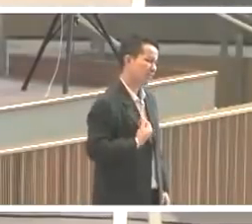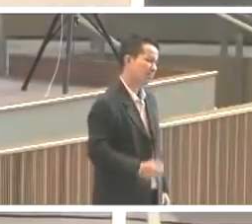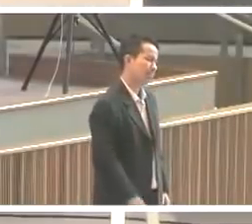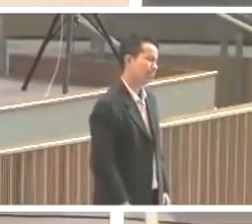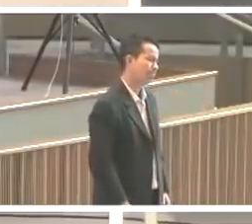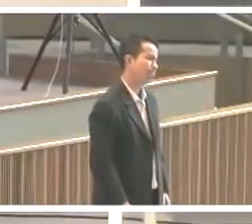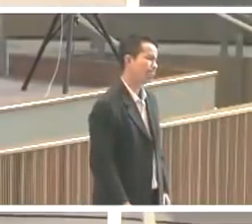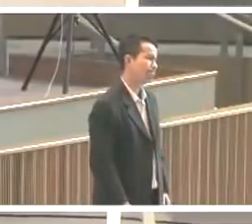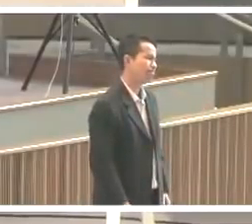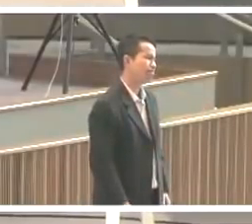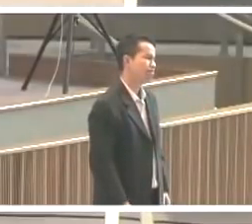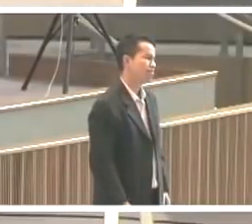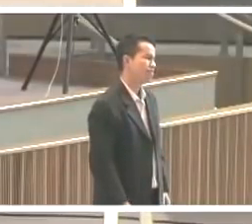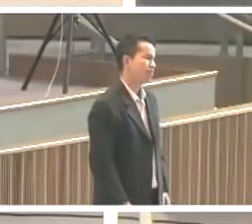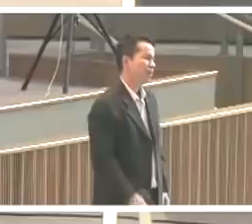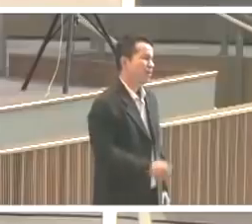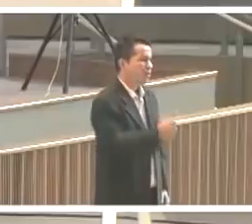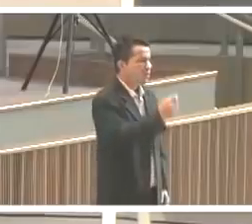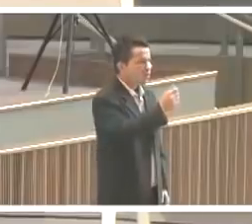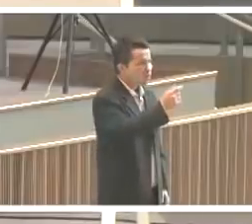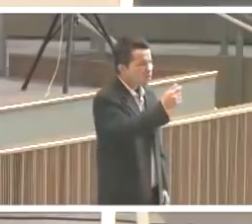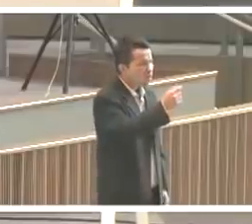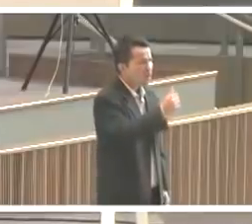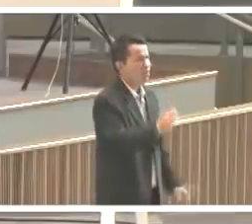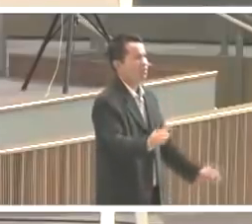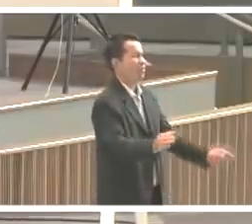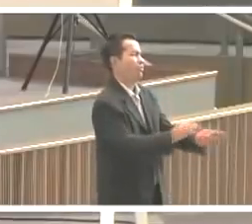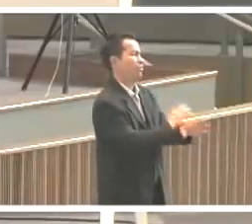Se aproxima o dia do Natal.